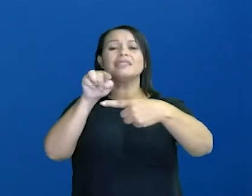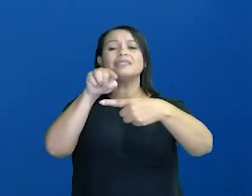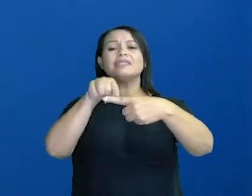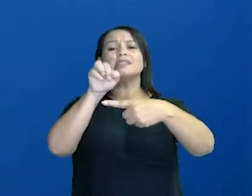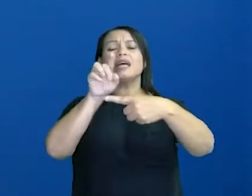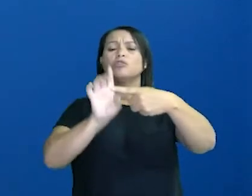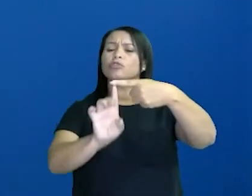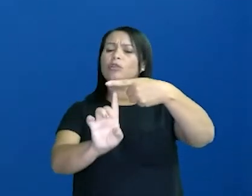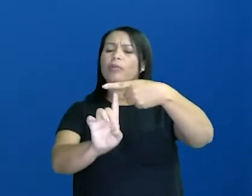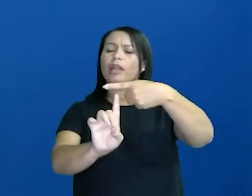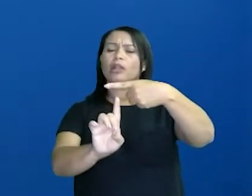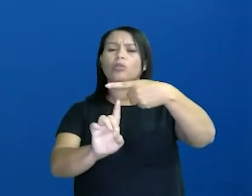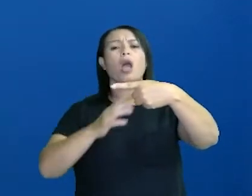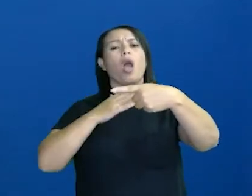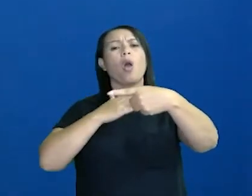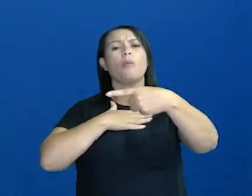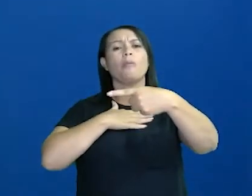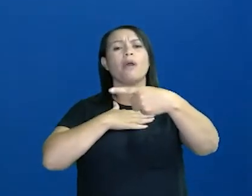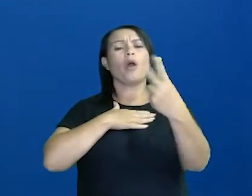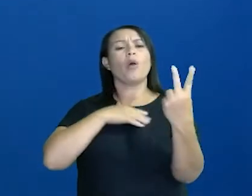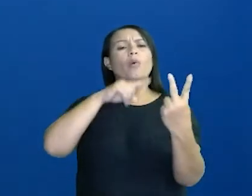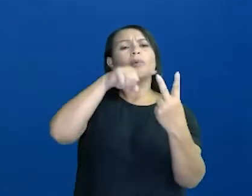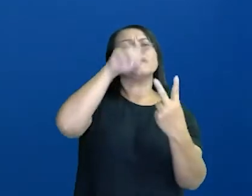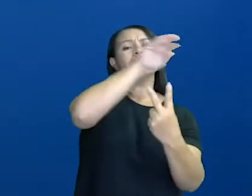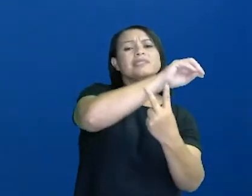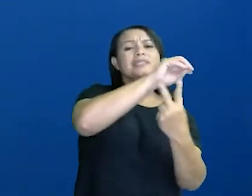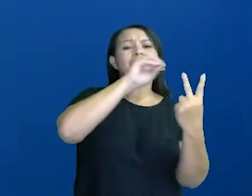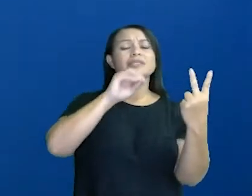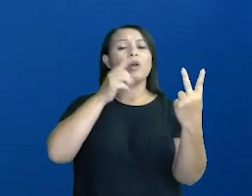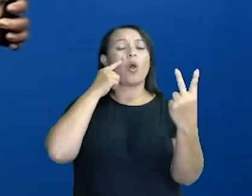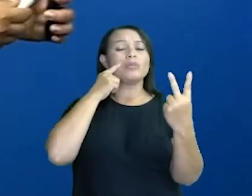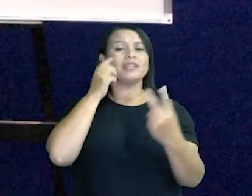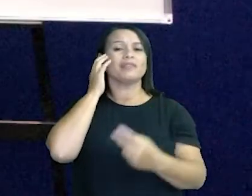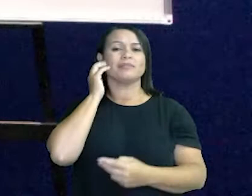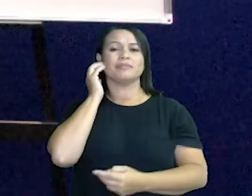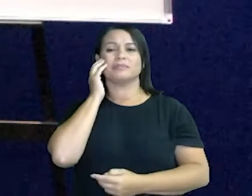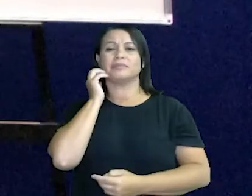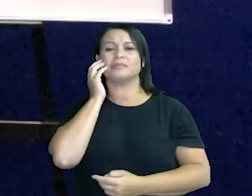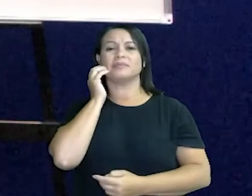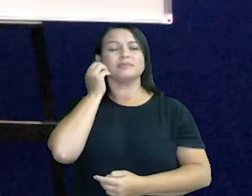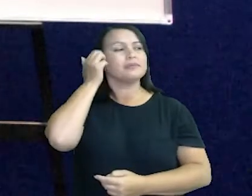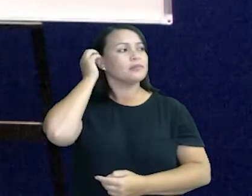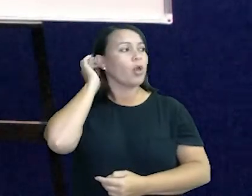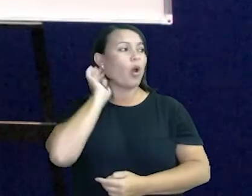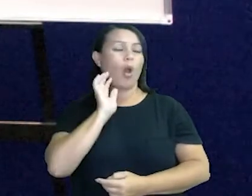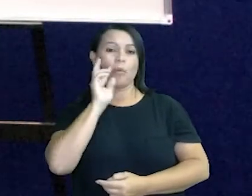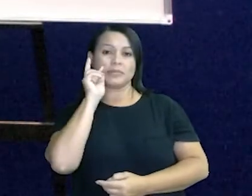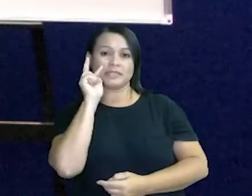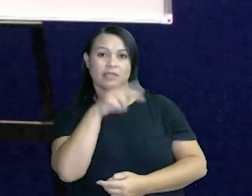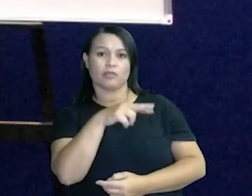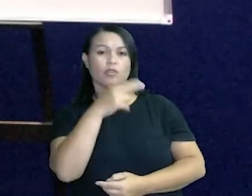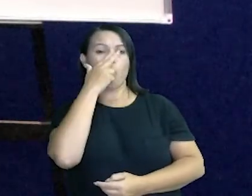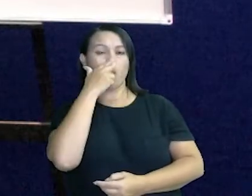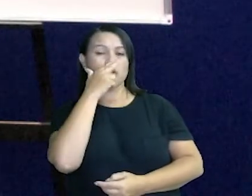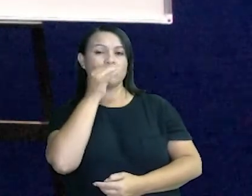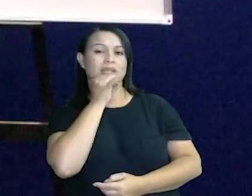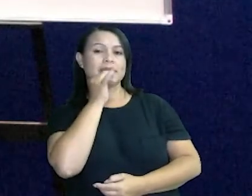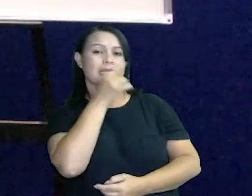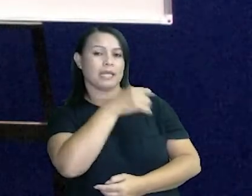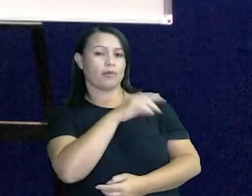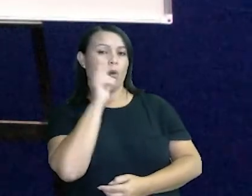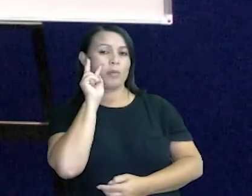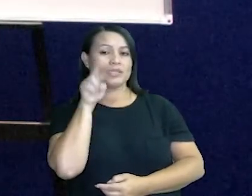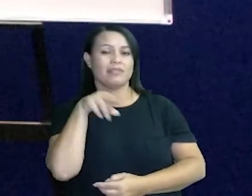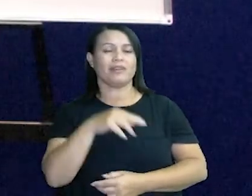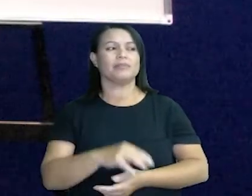denominador para ser o meu índice tá vou para aqui para o quadro e olha aqui o vou usar esse mesmo exemplo